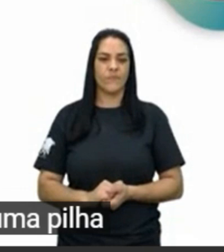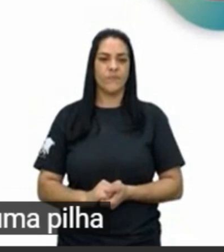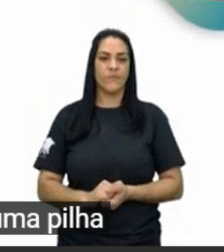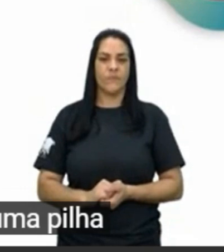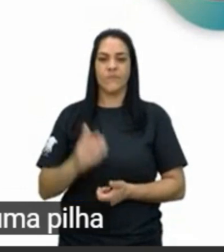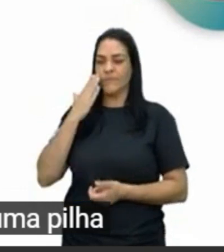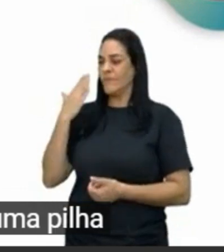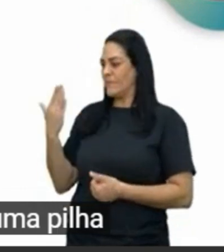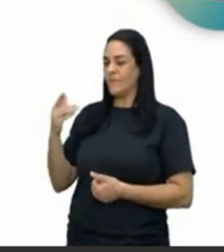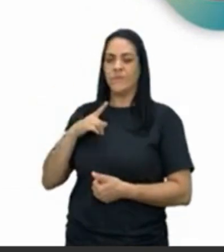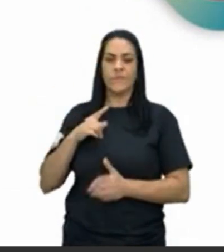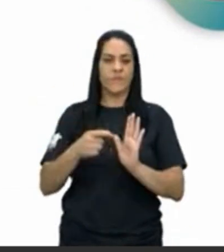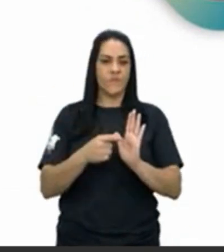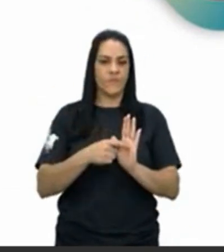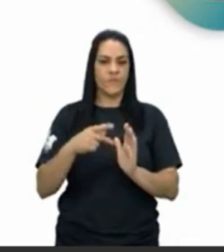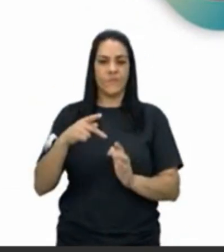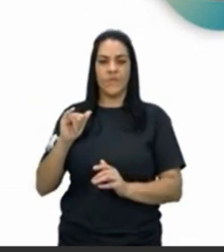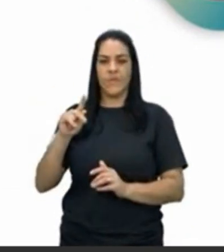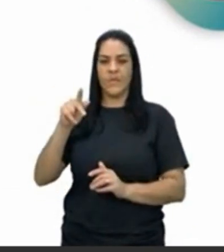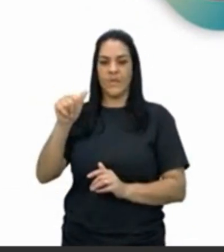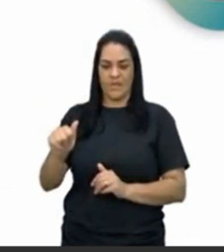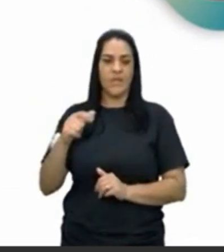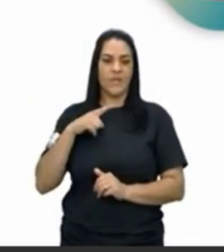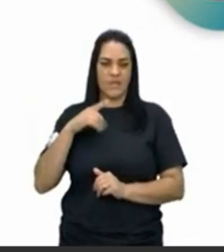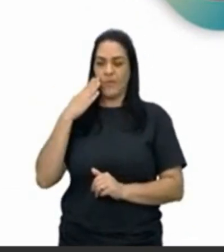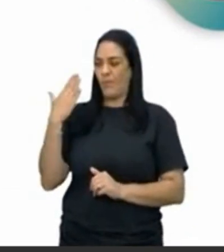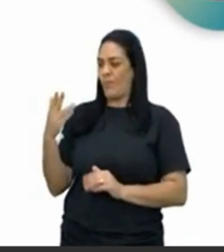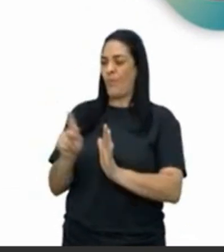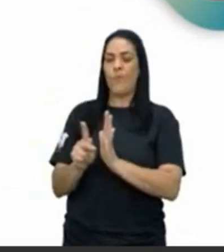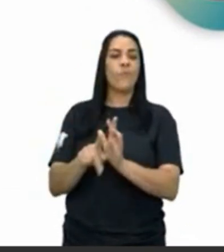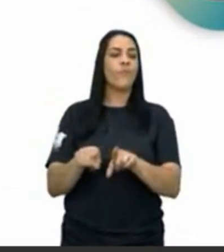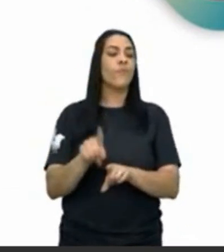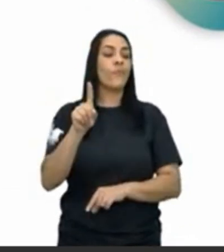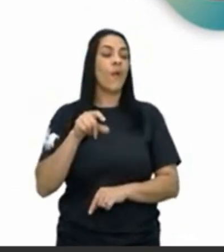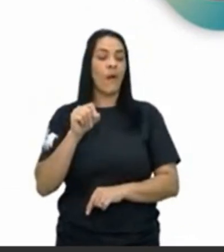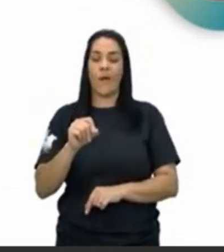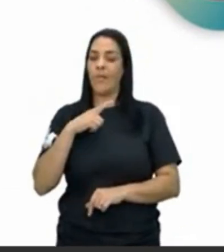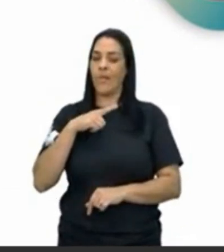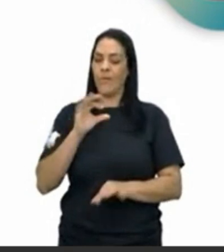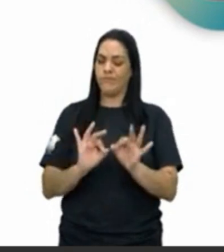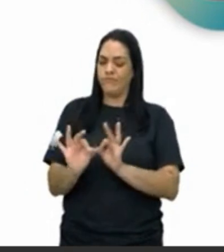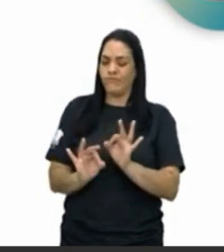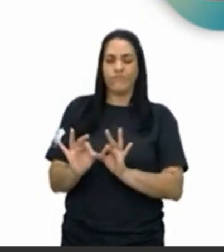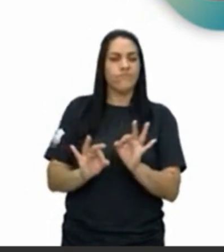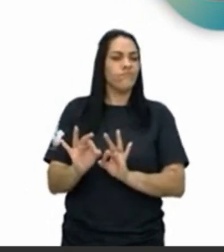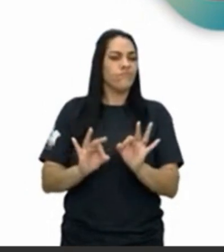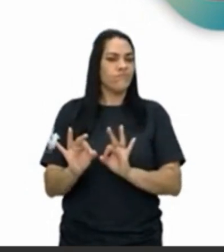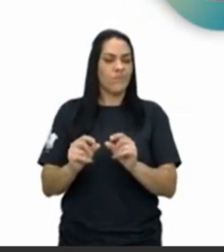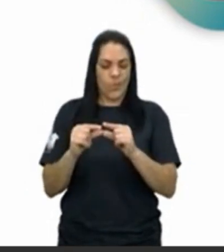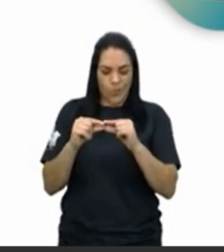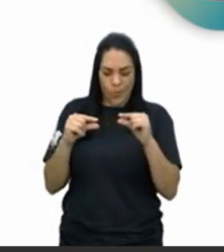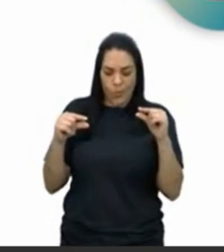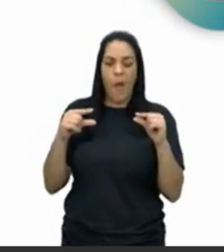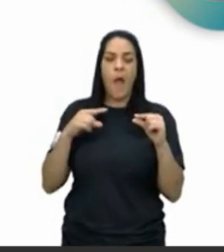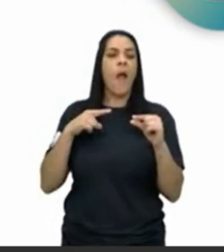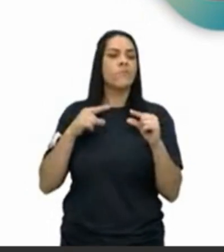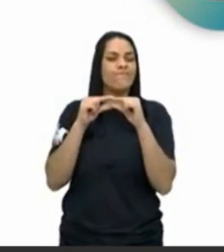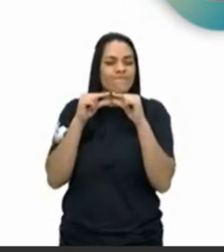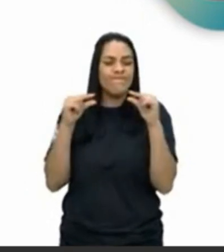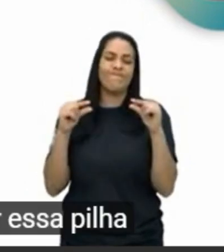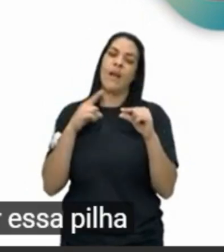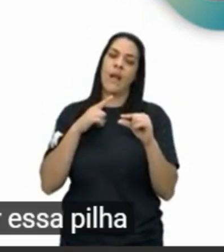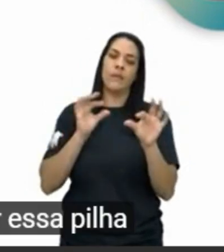quê? A Shield ela vai com uma pilha recarregável. E ela tem um ajuste muito fino, ela tem um ajuste